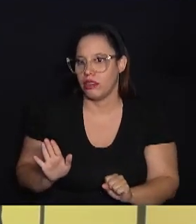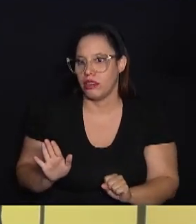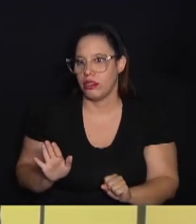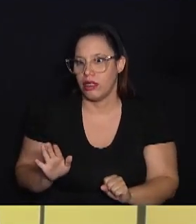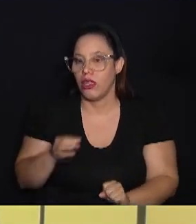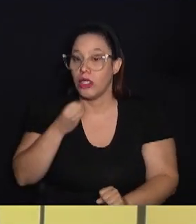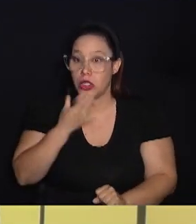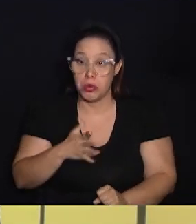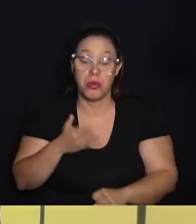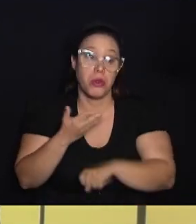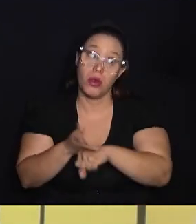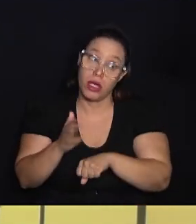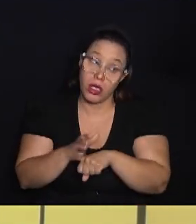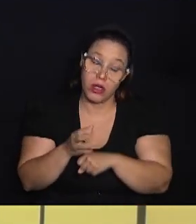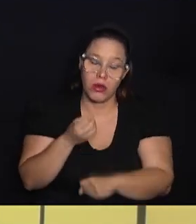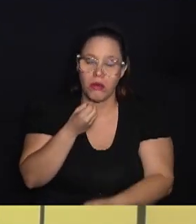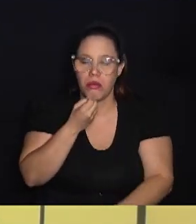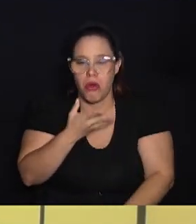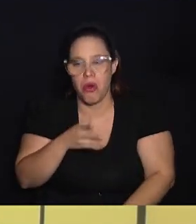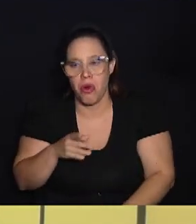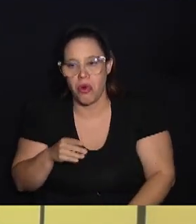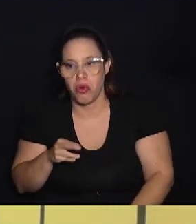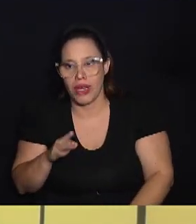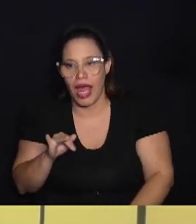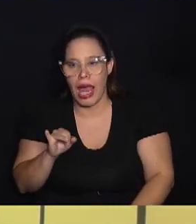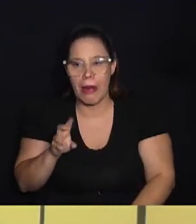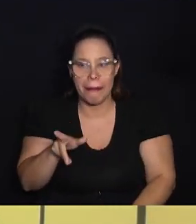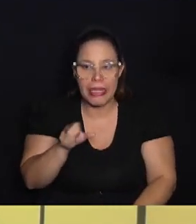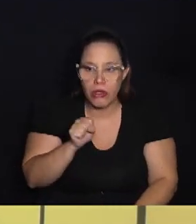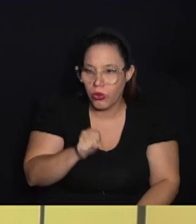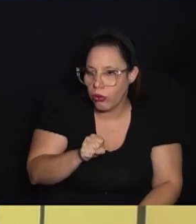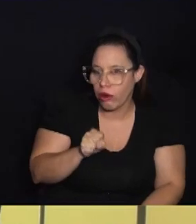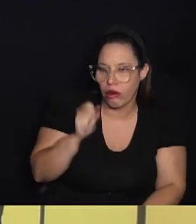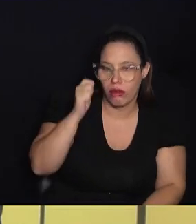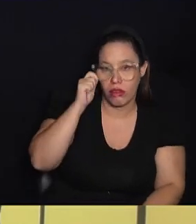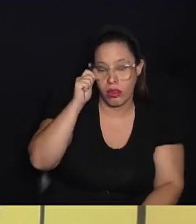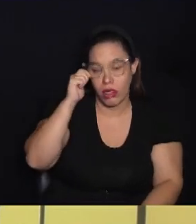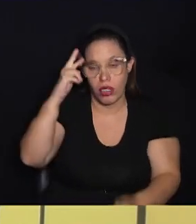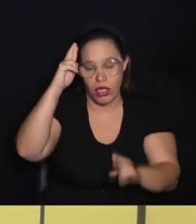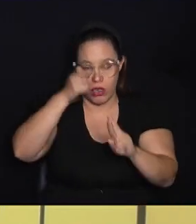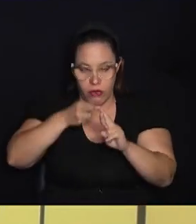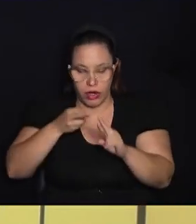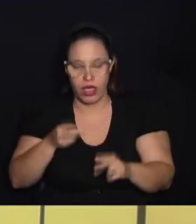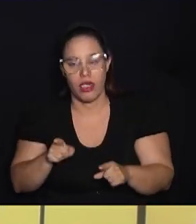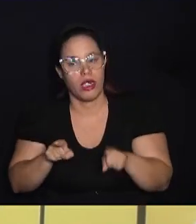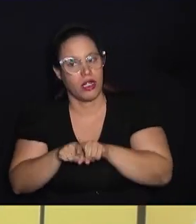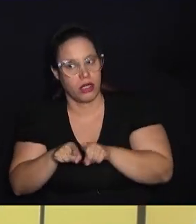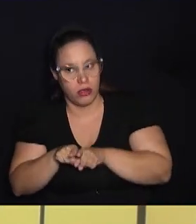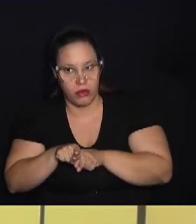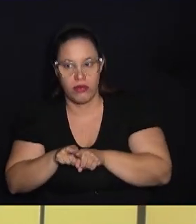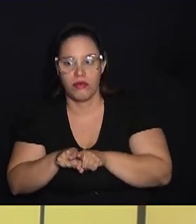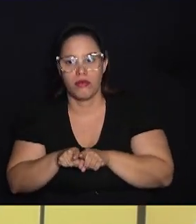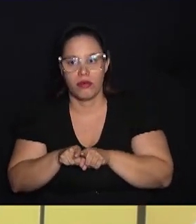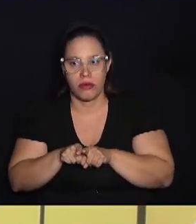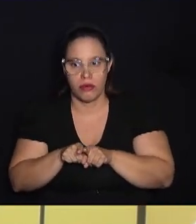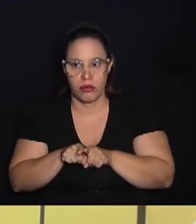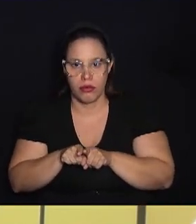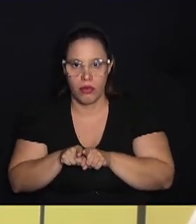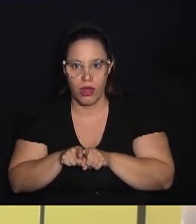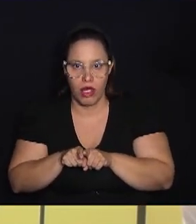boas práticas né de bons hábitos de boas eh referências também né na na na na